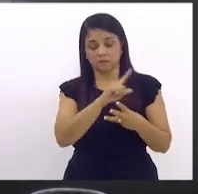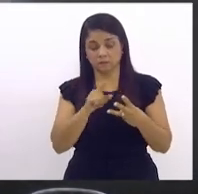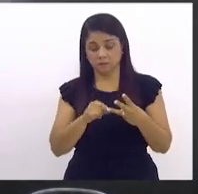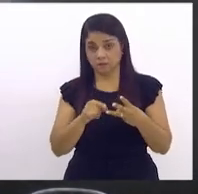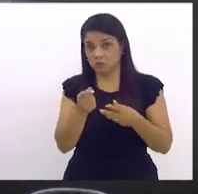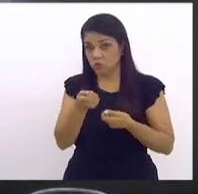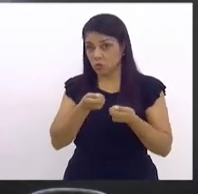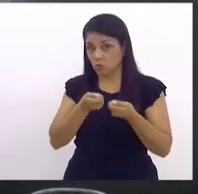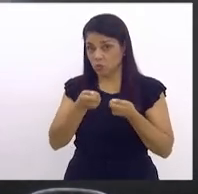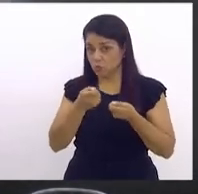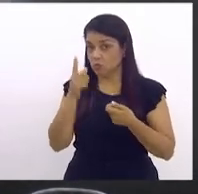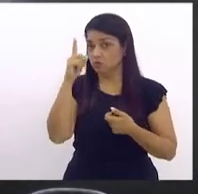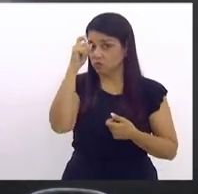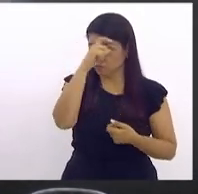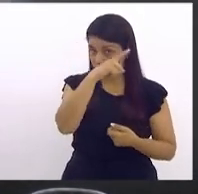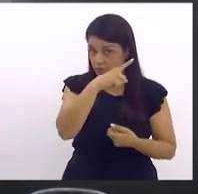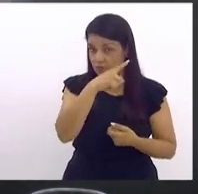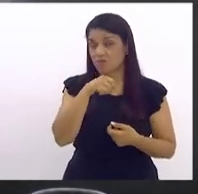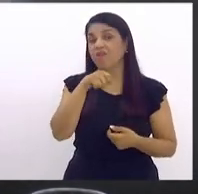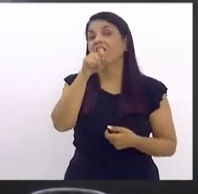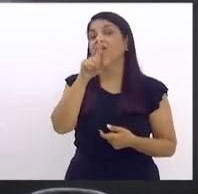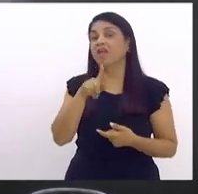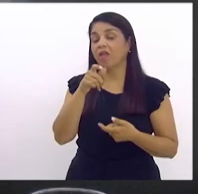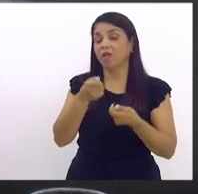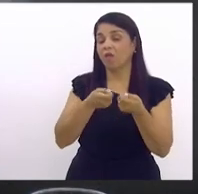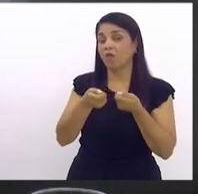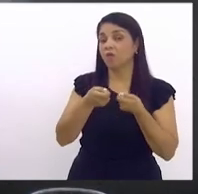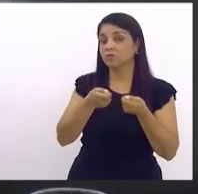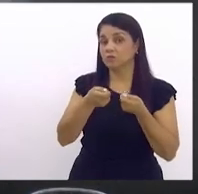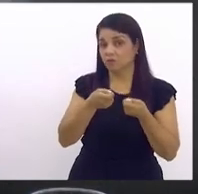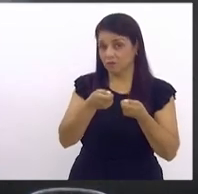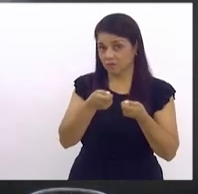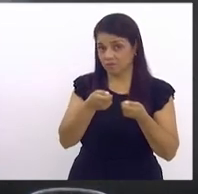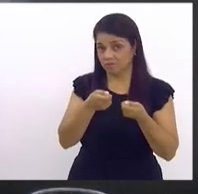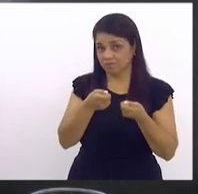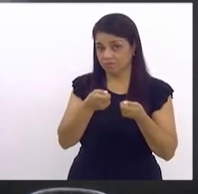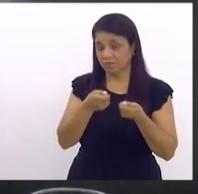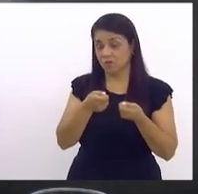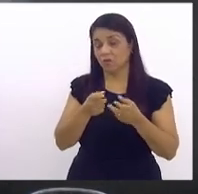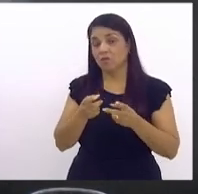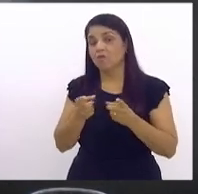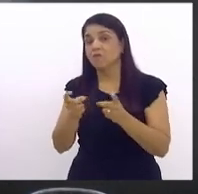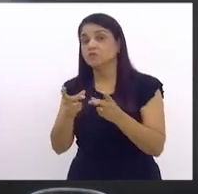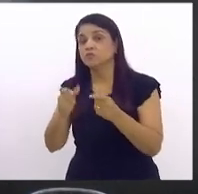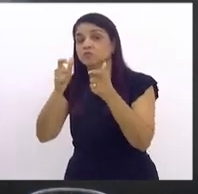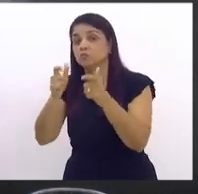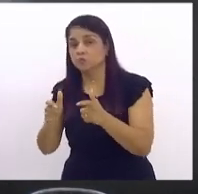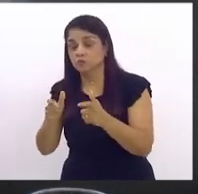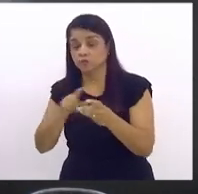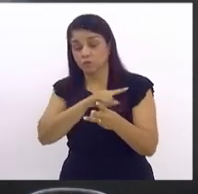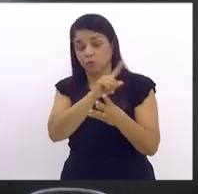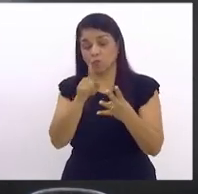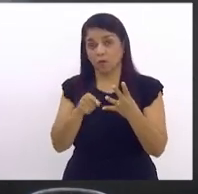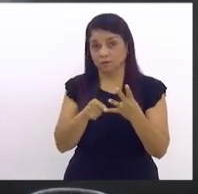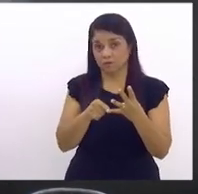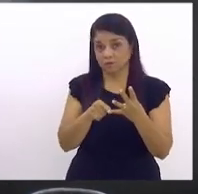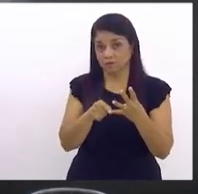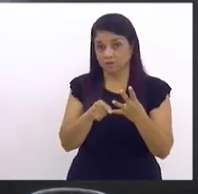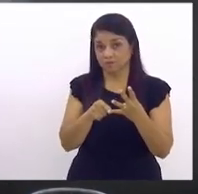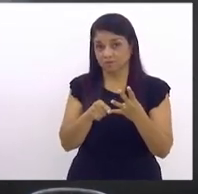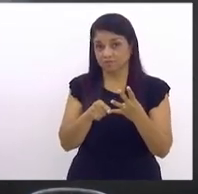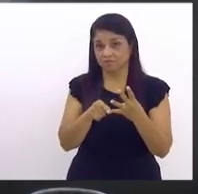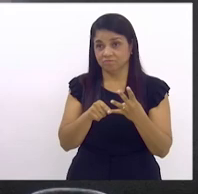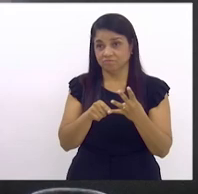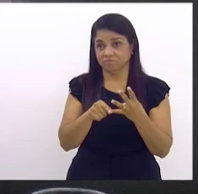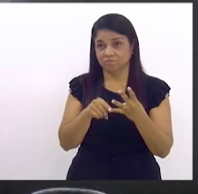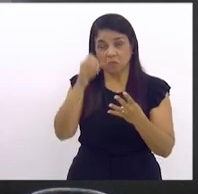controle difícil. Quem é que vai fazer o controle, para onde vai ser vendido? De quatro, eu não sei